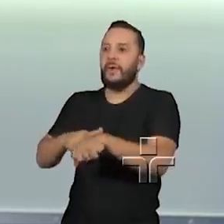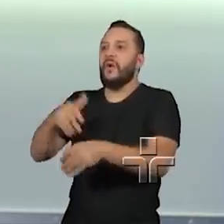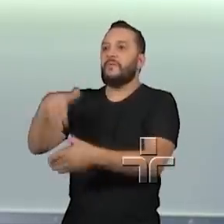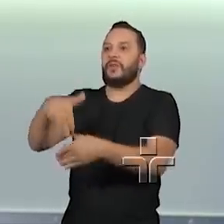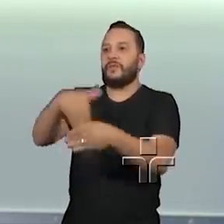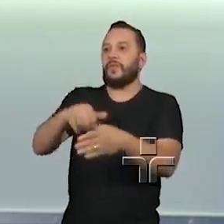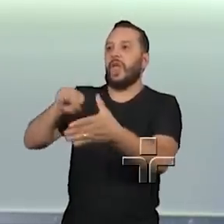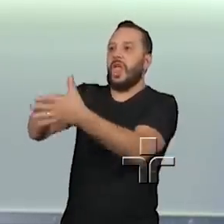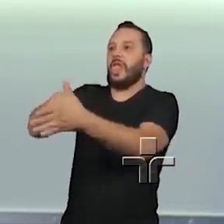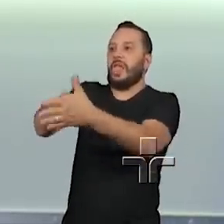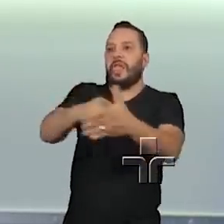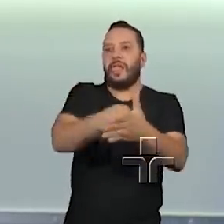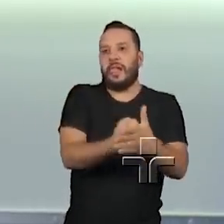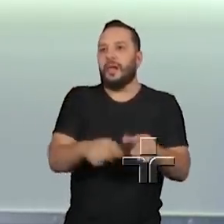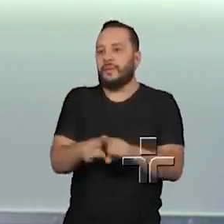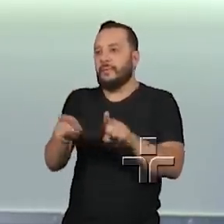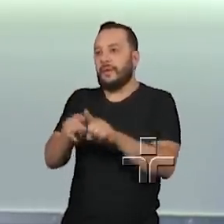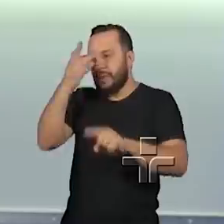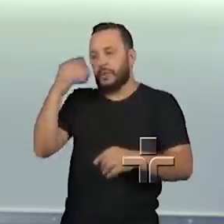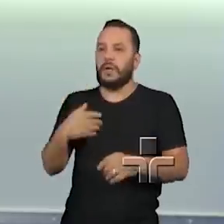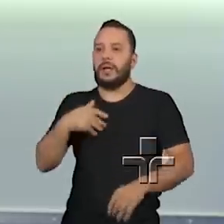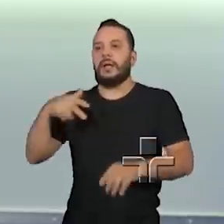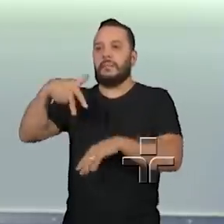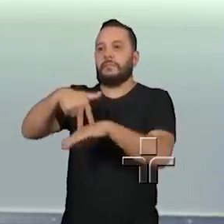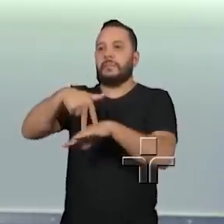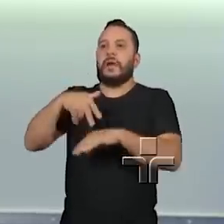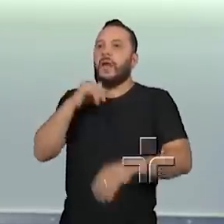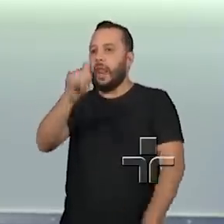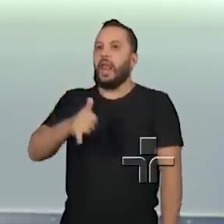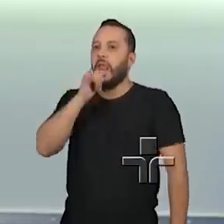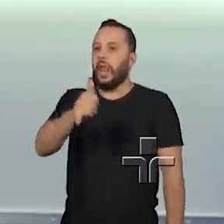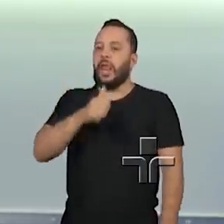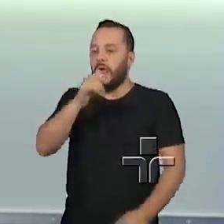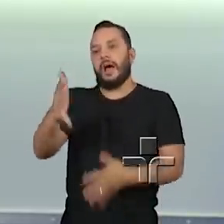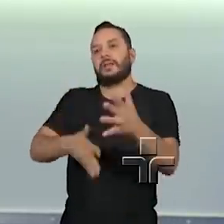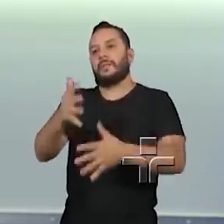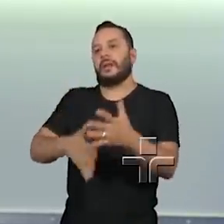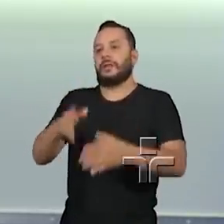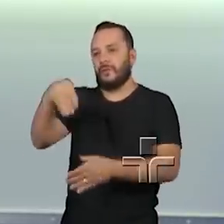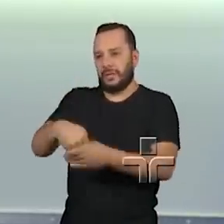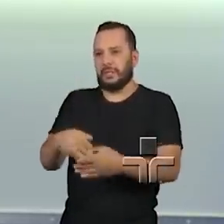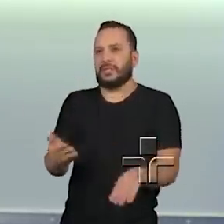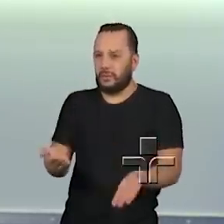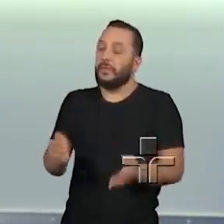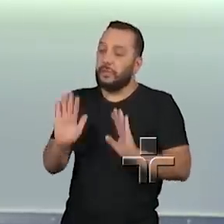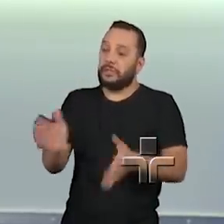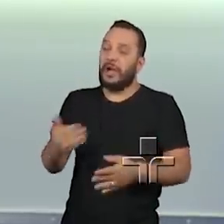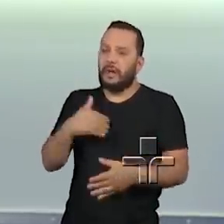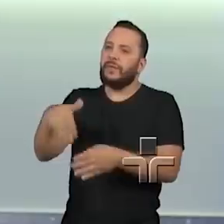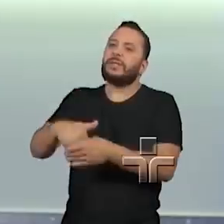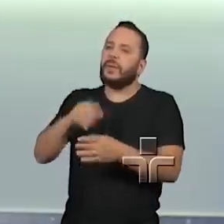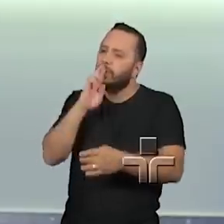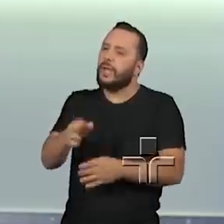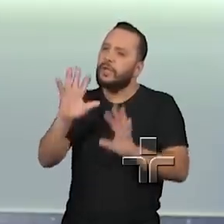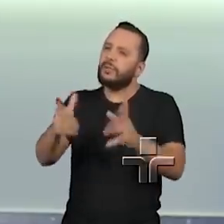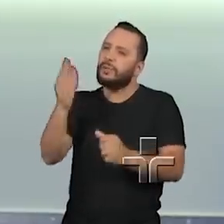de obstrução, muito tempo ouvindo discursos repetitivos, simplesmente para impedir que determinadas votações aconteçam. Votações que já têm o resultado, todo mundo já sabe, que